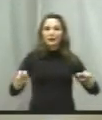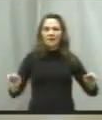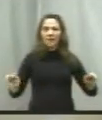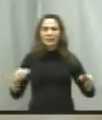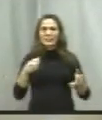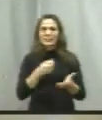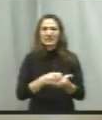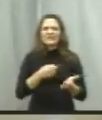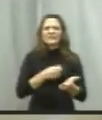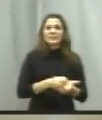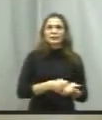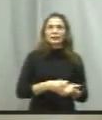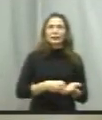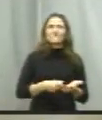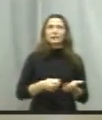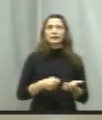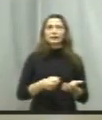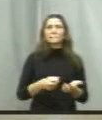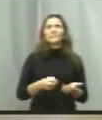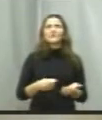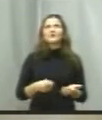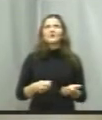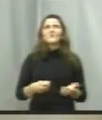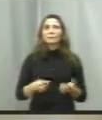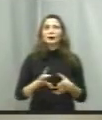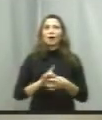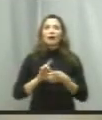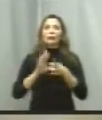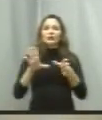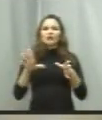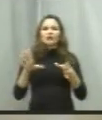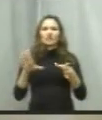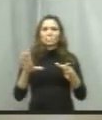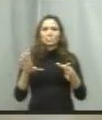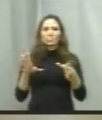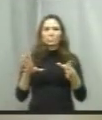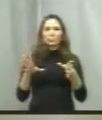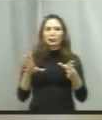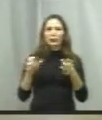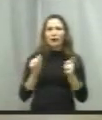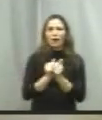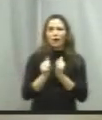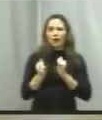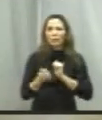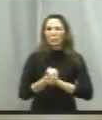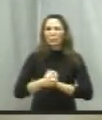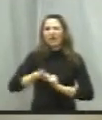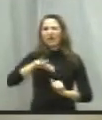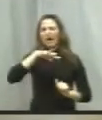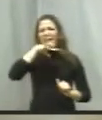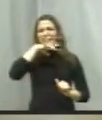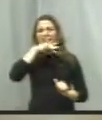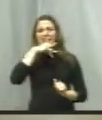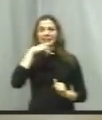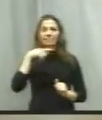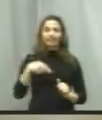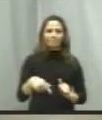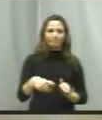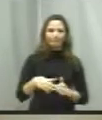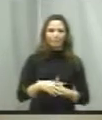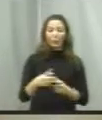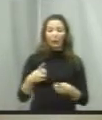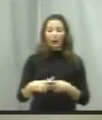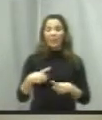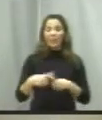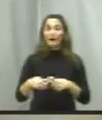isso do prefeito, para não deixar sucatear o nosso esporte. Porque